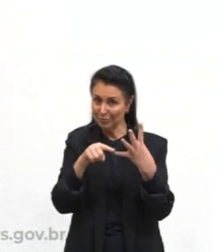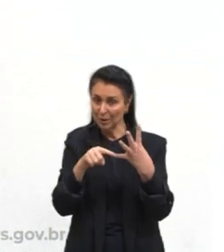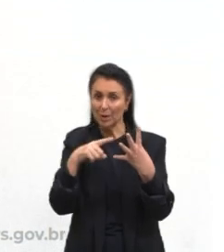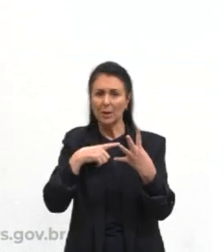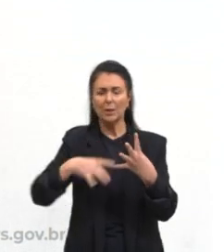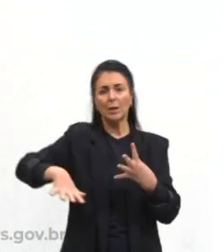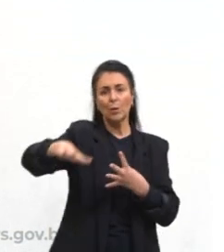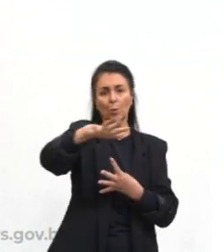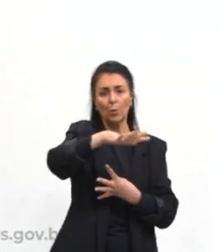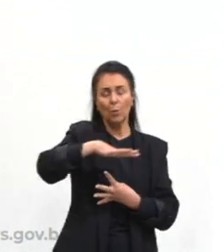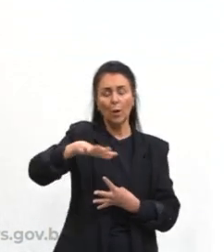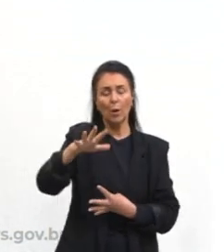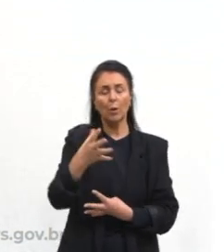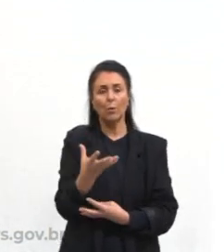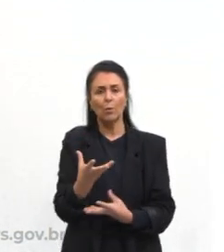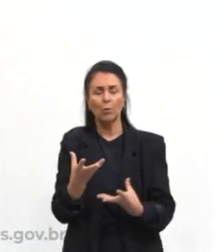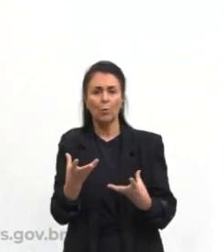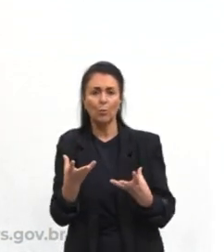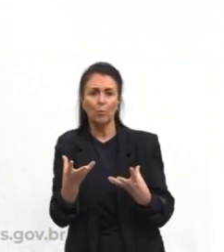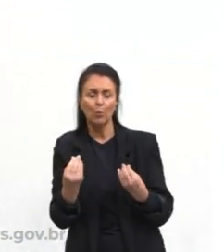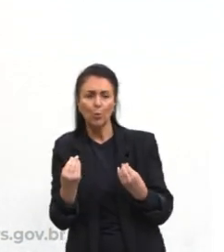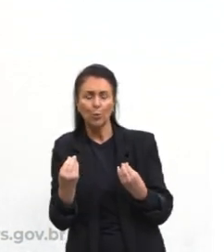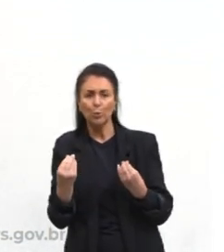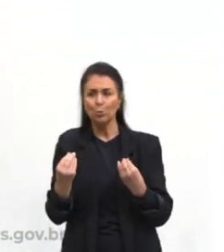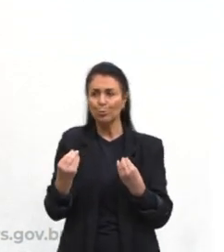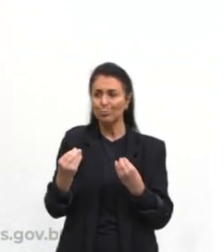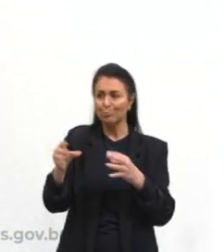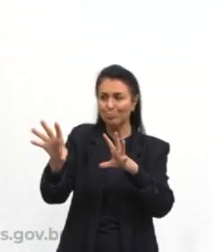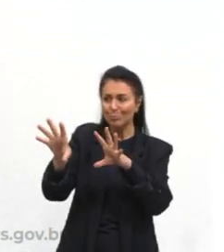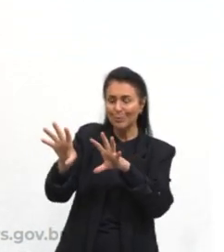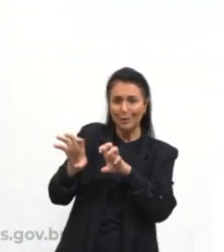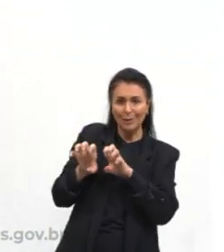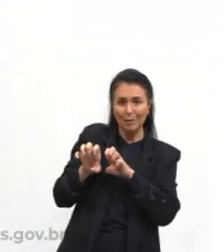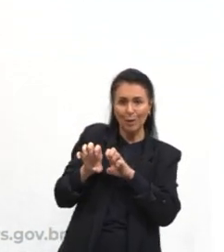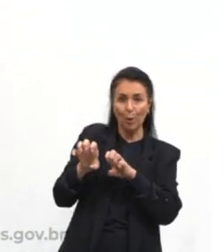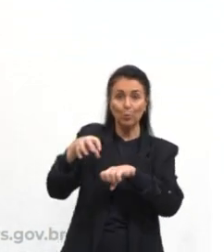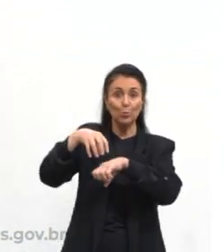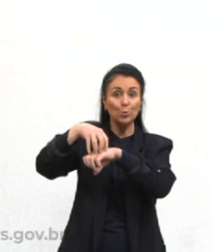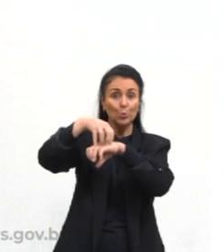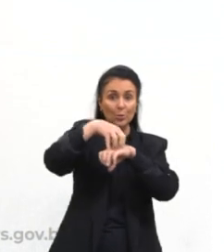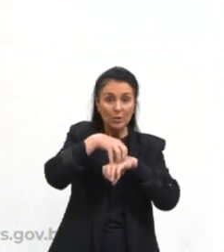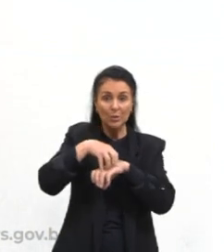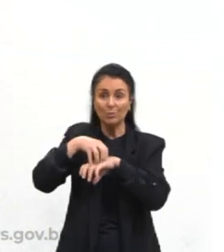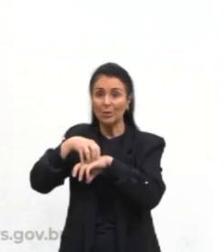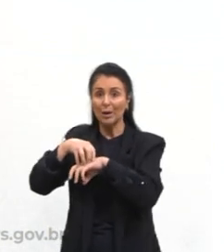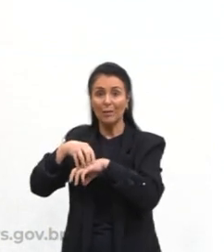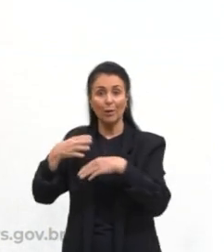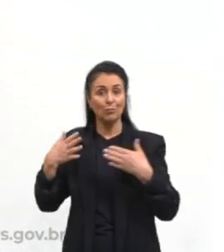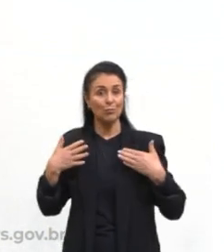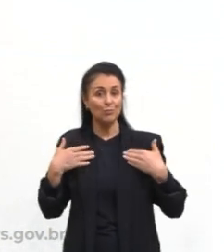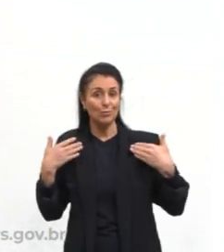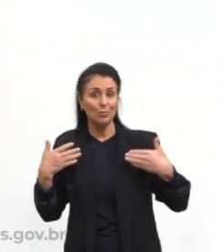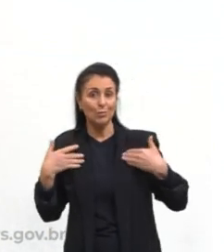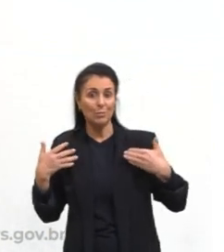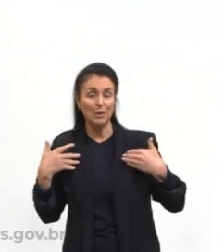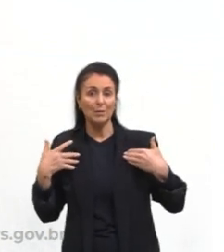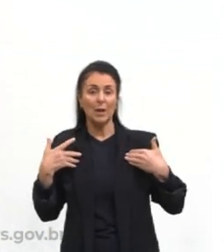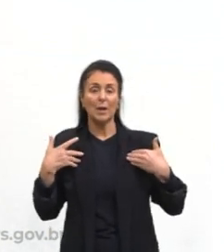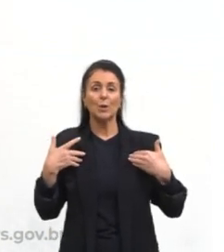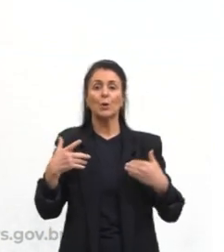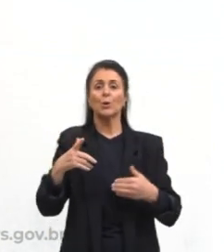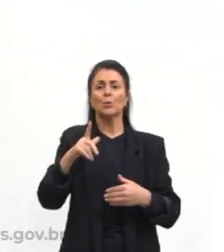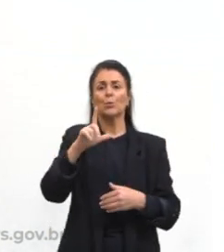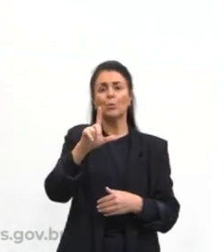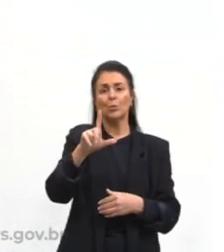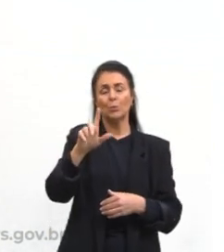locais que tem muito a atrativo de visitantes né como por exemplo aqui coloquei para vocês no Tocantins nós